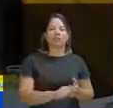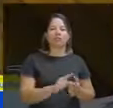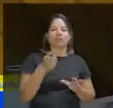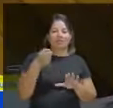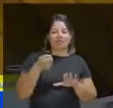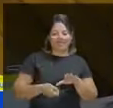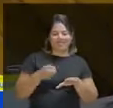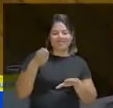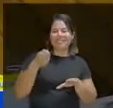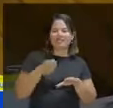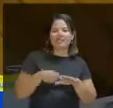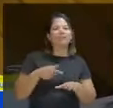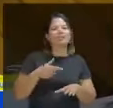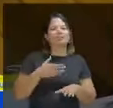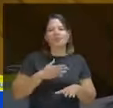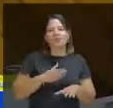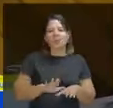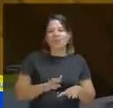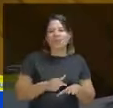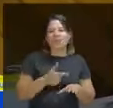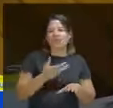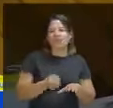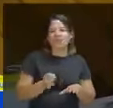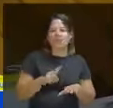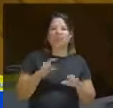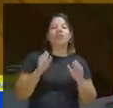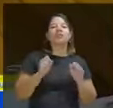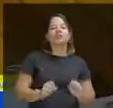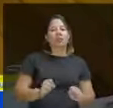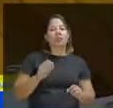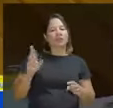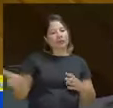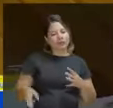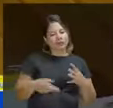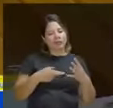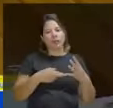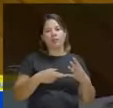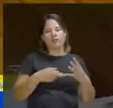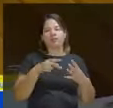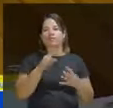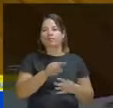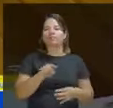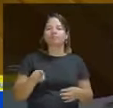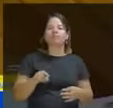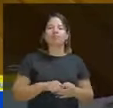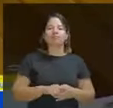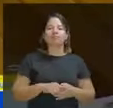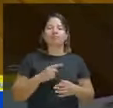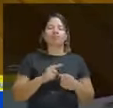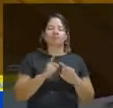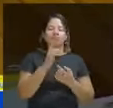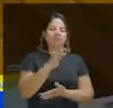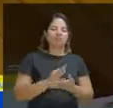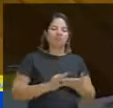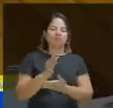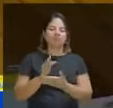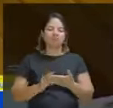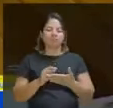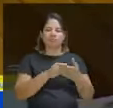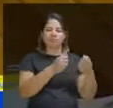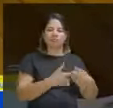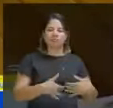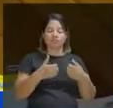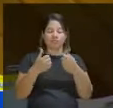sentença condenatória, a qual pode ser questionada pela via recursal adequada, uma vez que as teses trazidas nessa sentada se